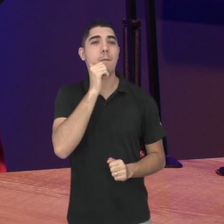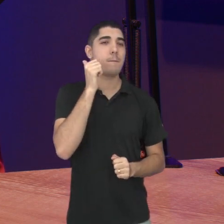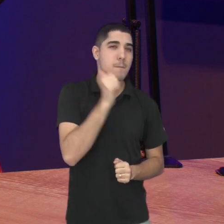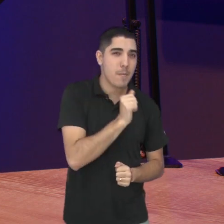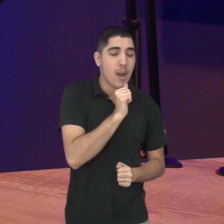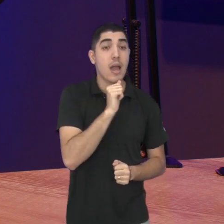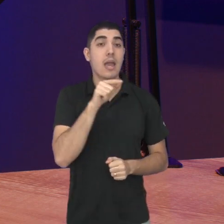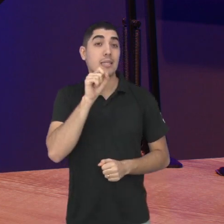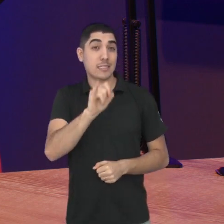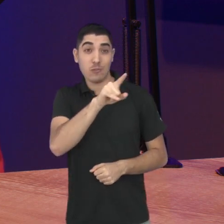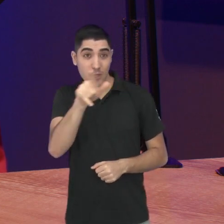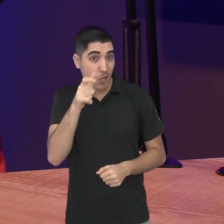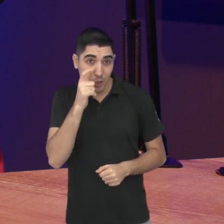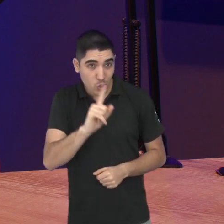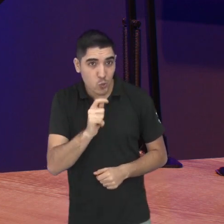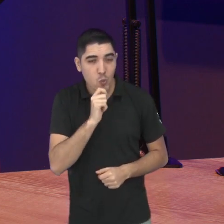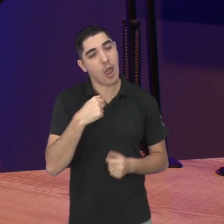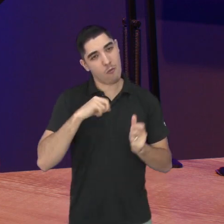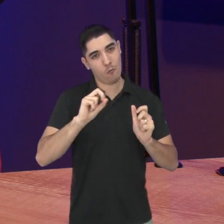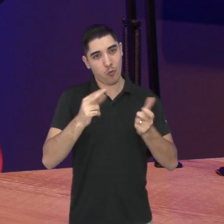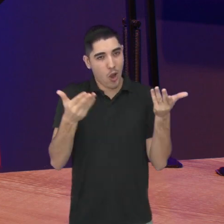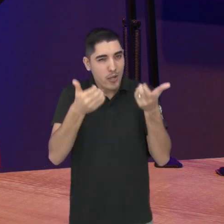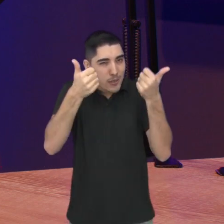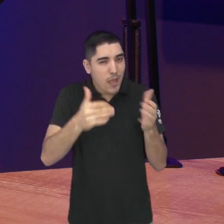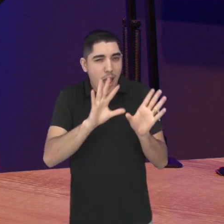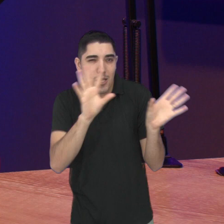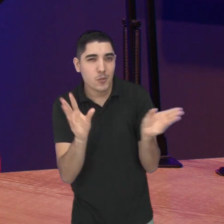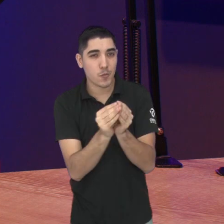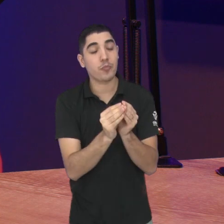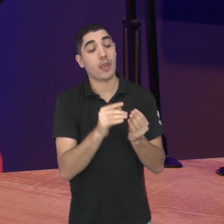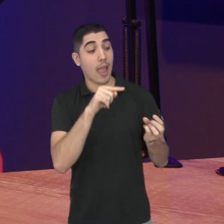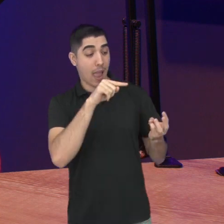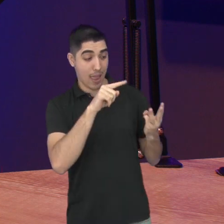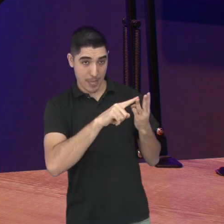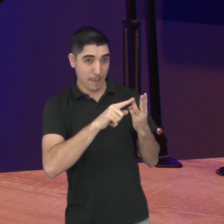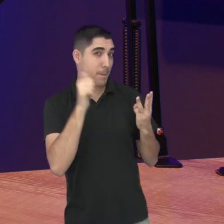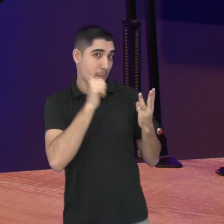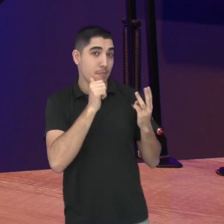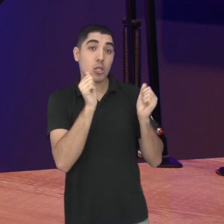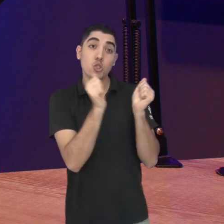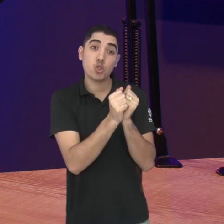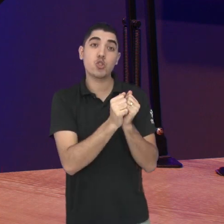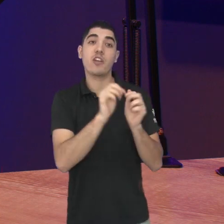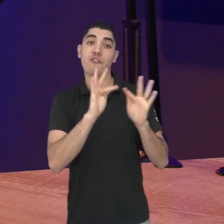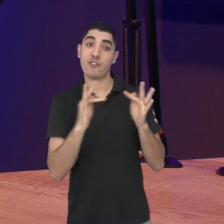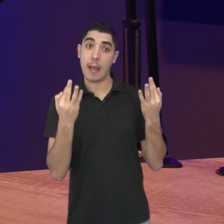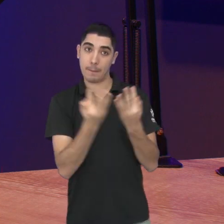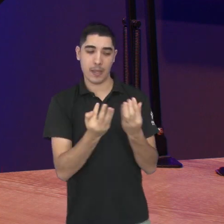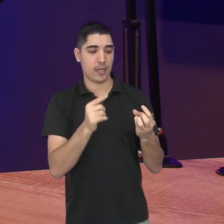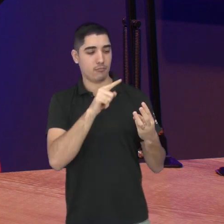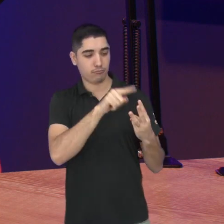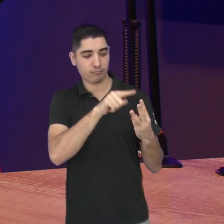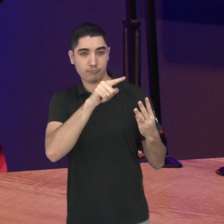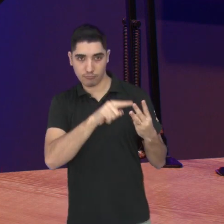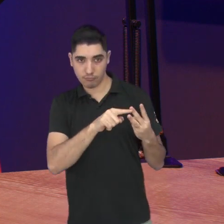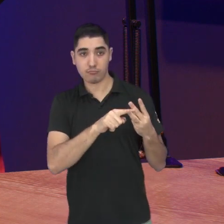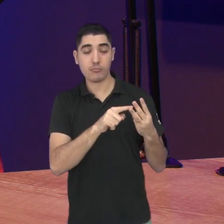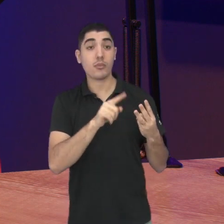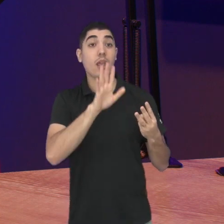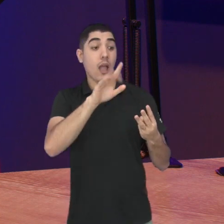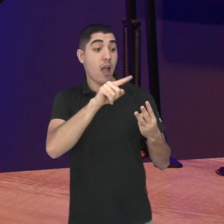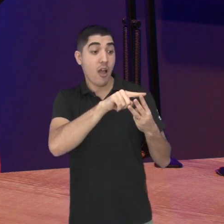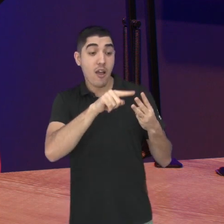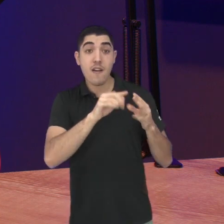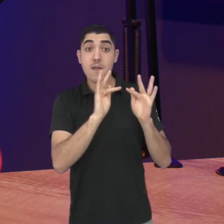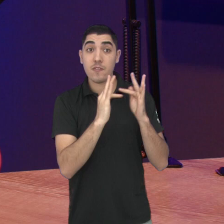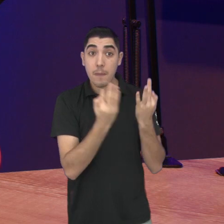não assistiu ou para quem não lembra mesmo. E a Chihiro então está se mudando com a família dela, e daí a família se